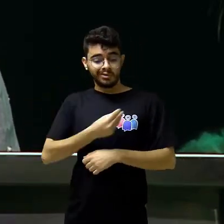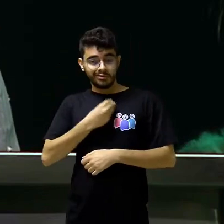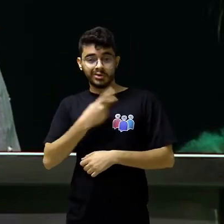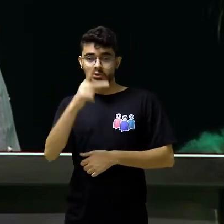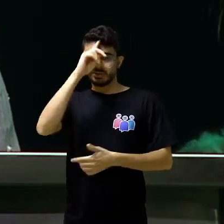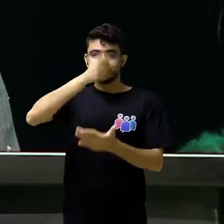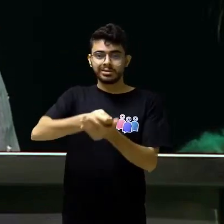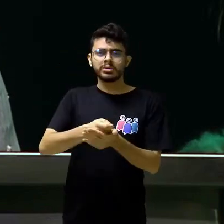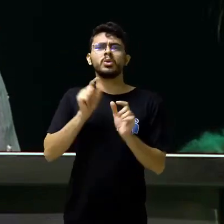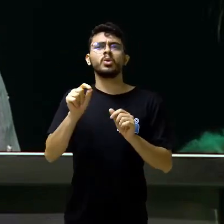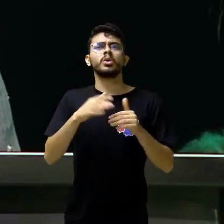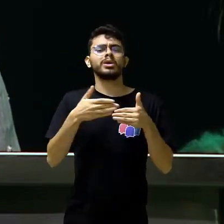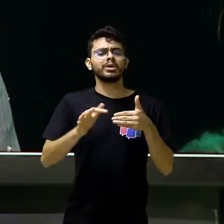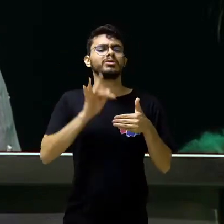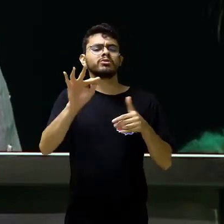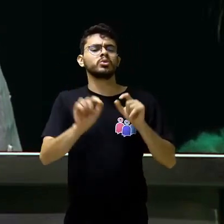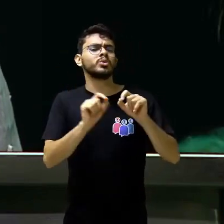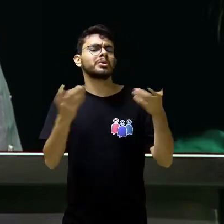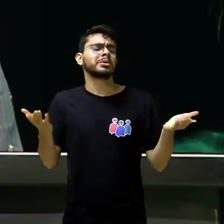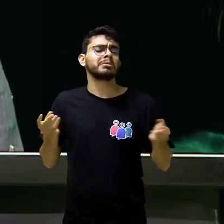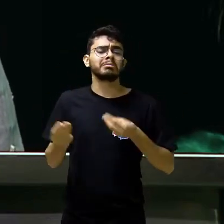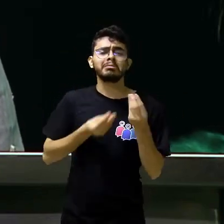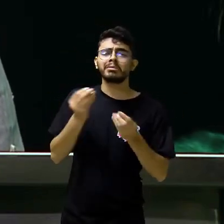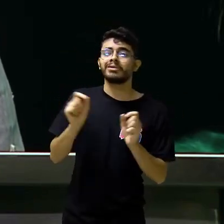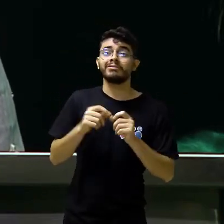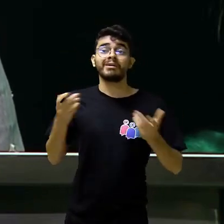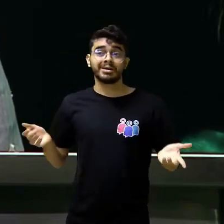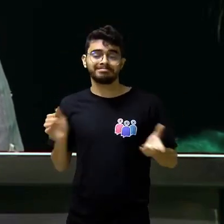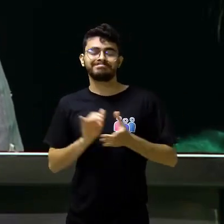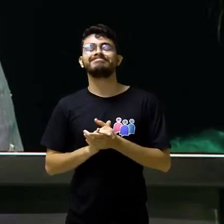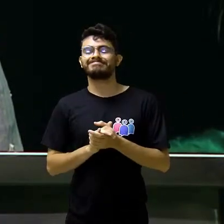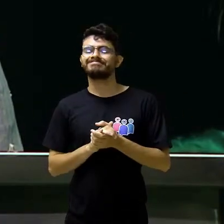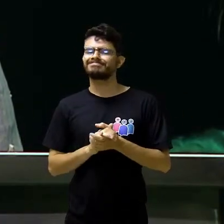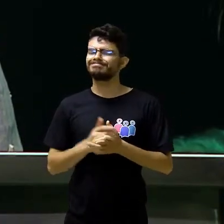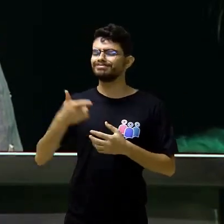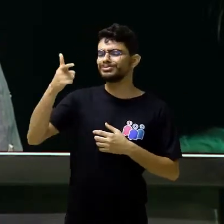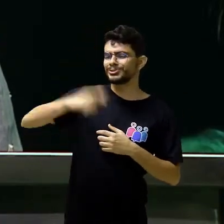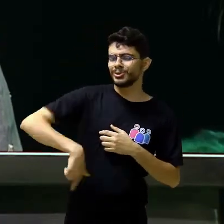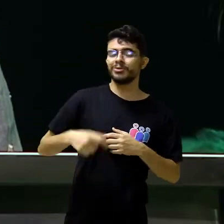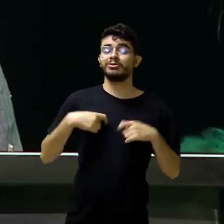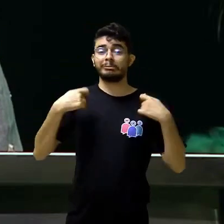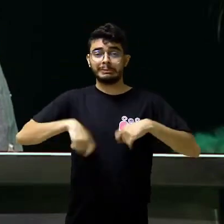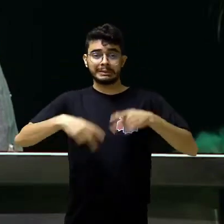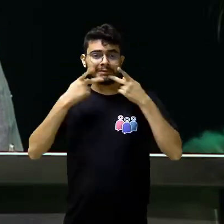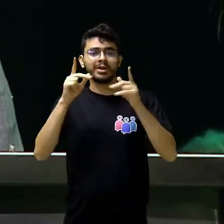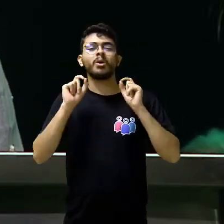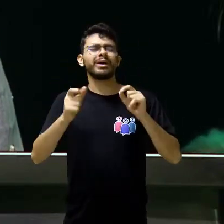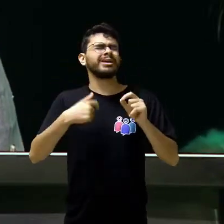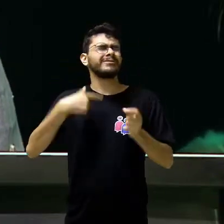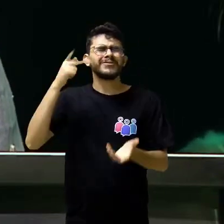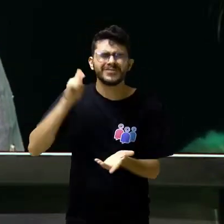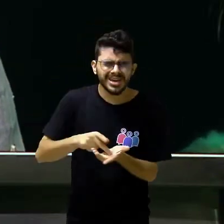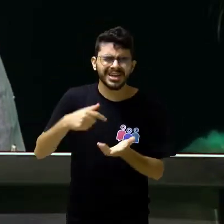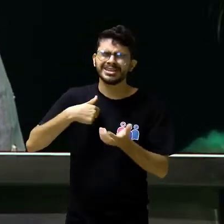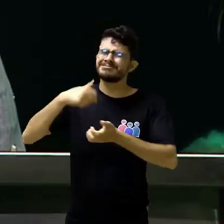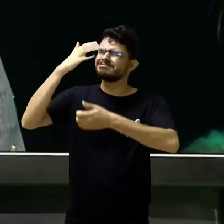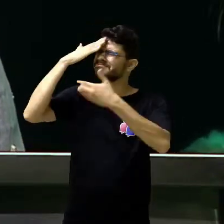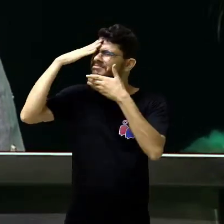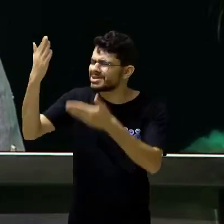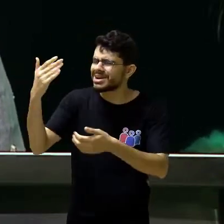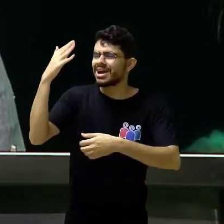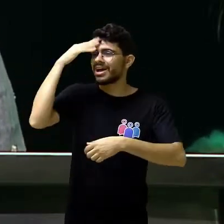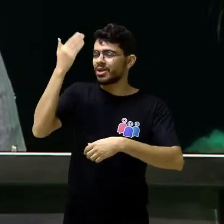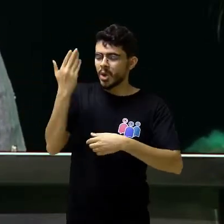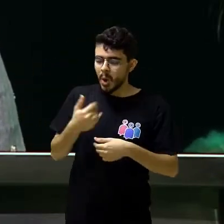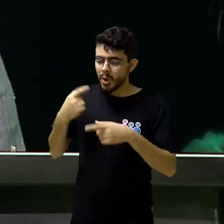e o que farão com essas escolhas. Novamente, devo dizer que estou muito grata e honrada de